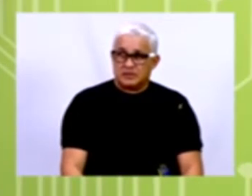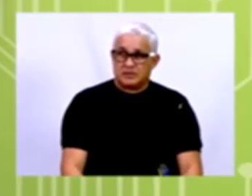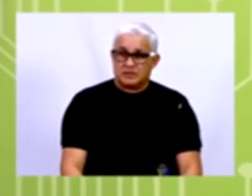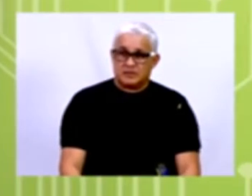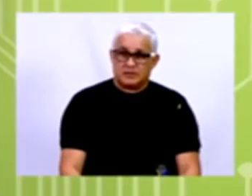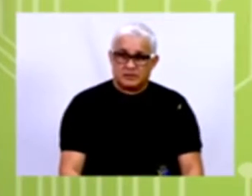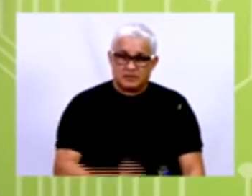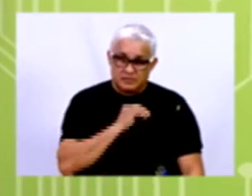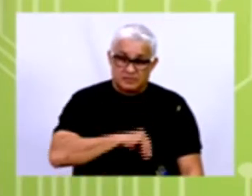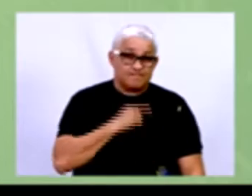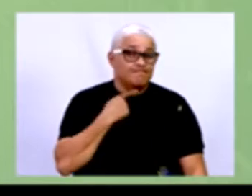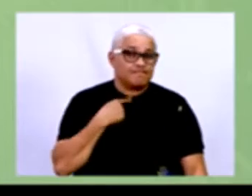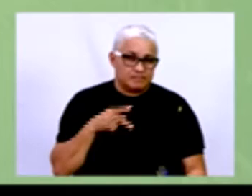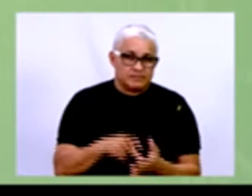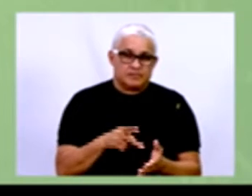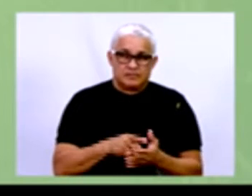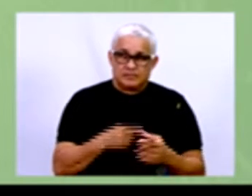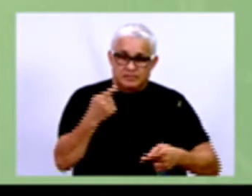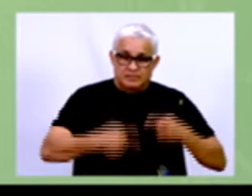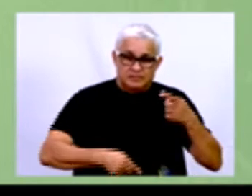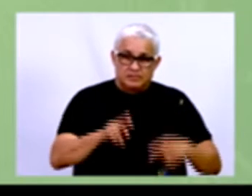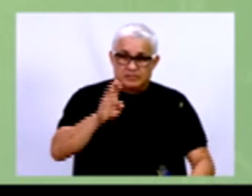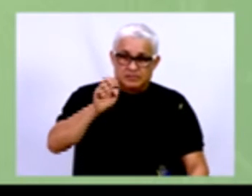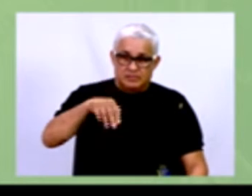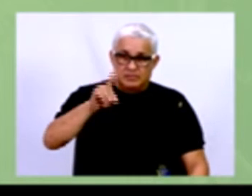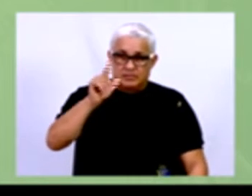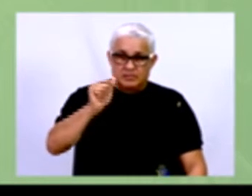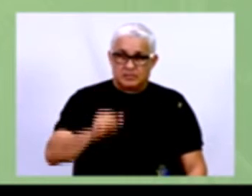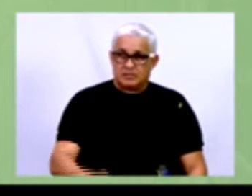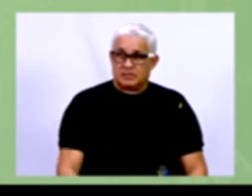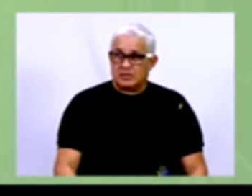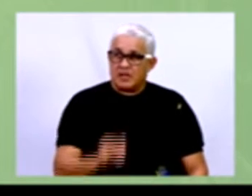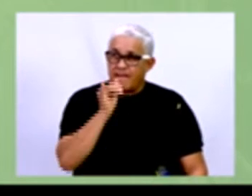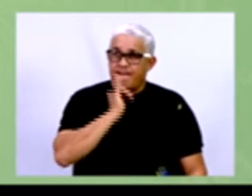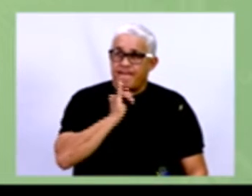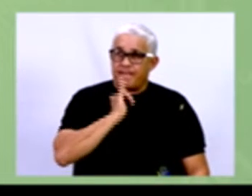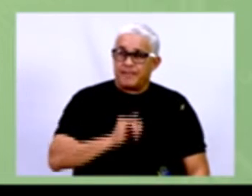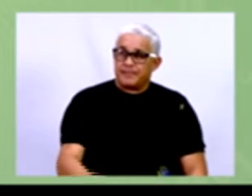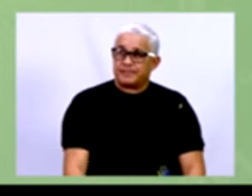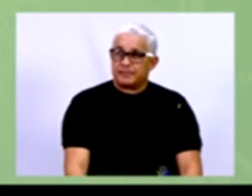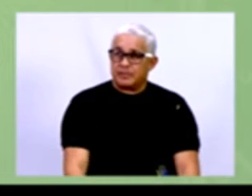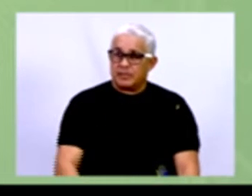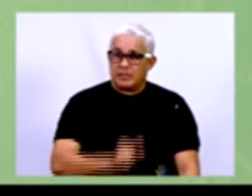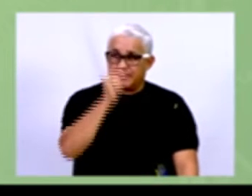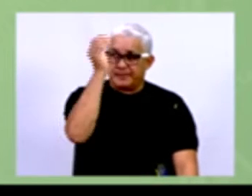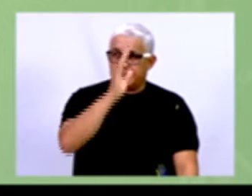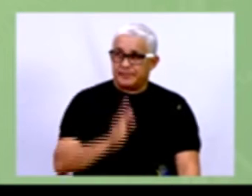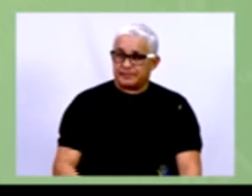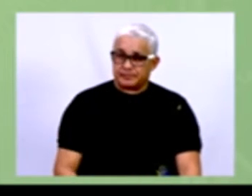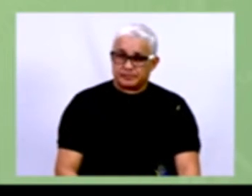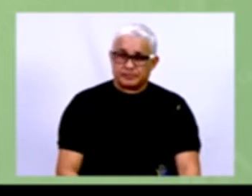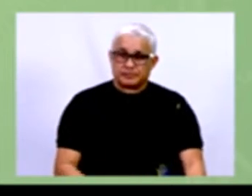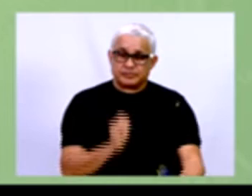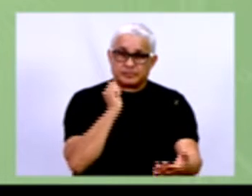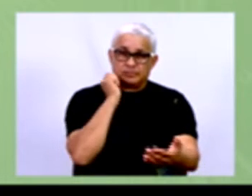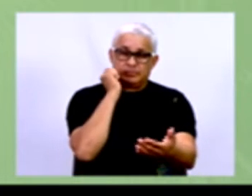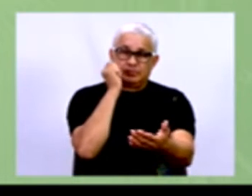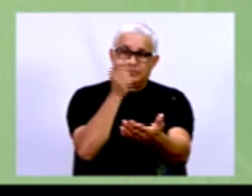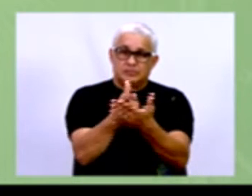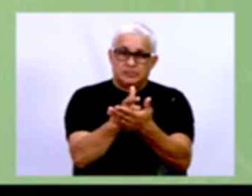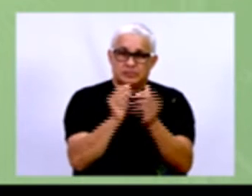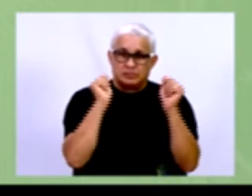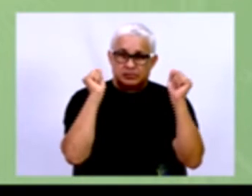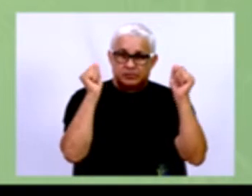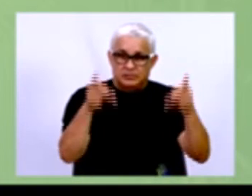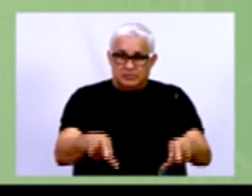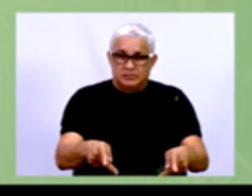desejável, digamos. Né? Então, a política de renda é um instrumento importante. Exemplo de política de renda recente no Brasil: o pagamento da